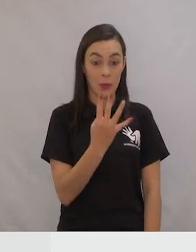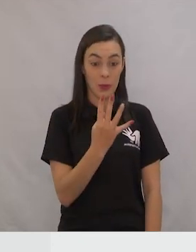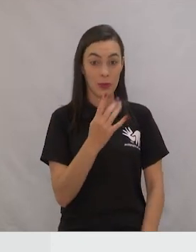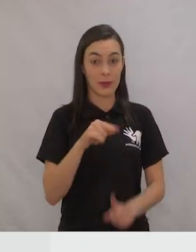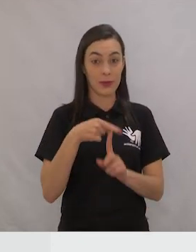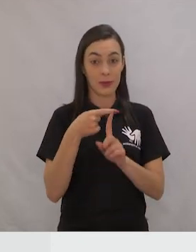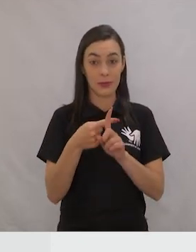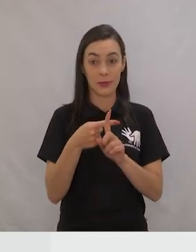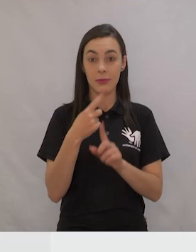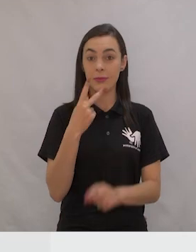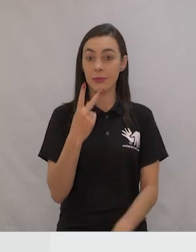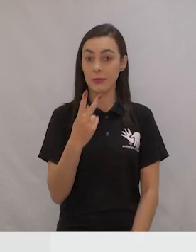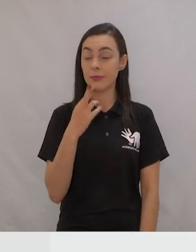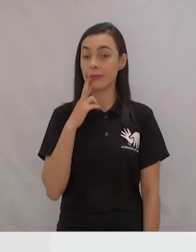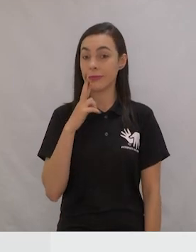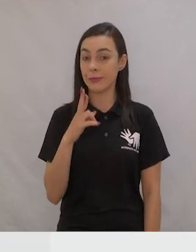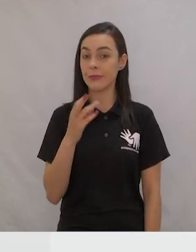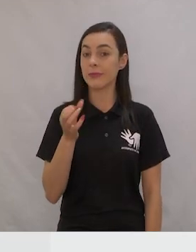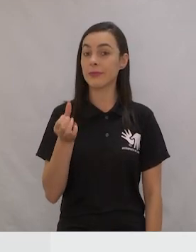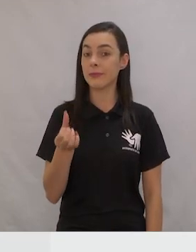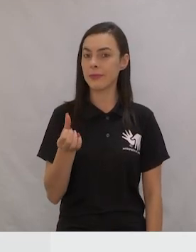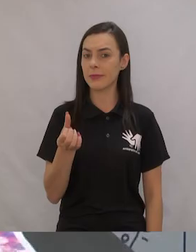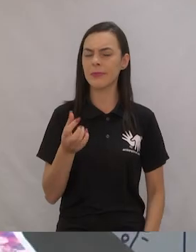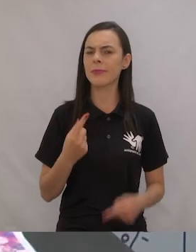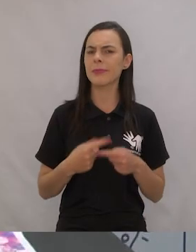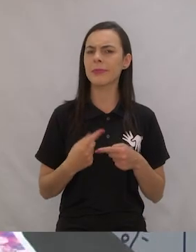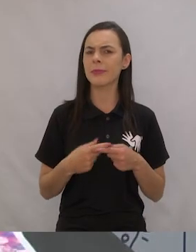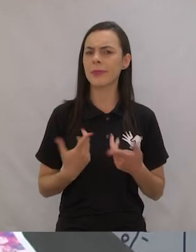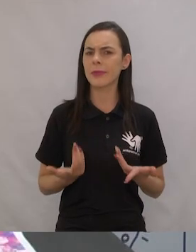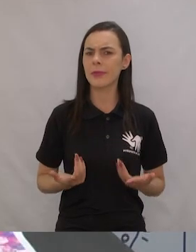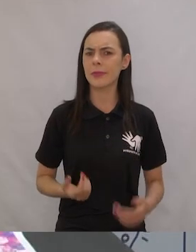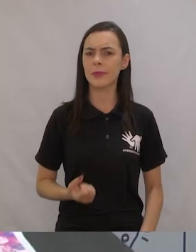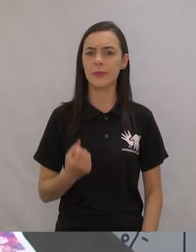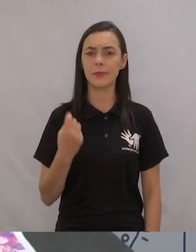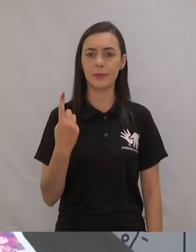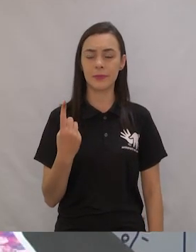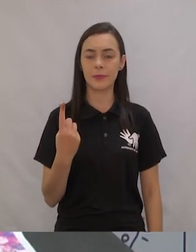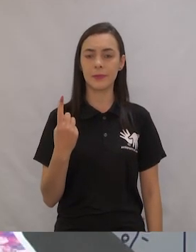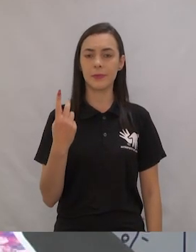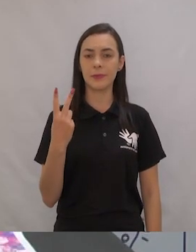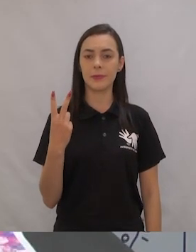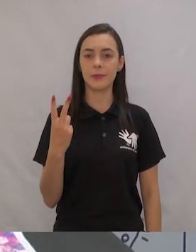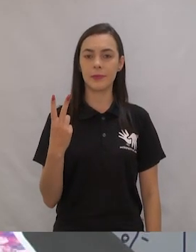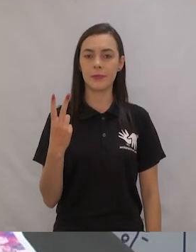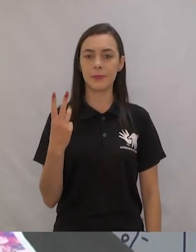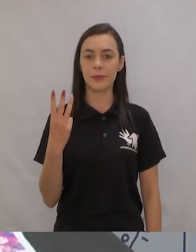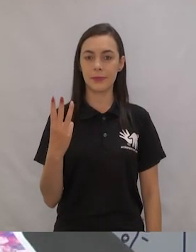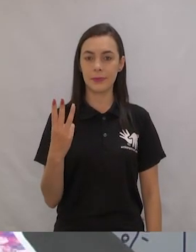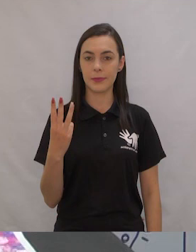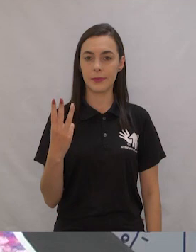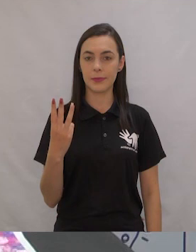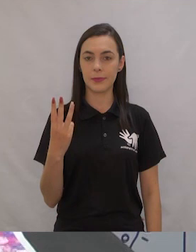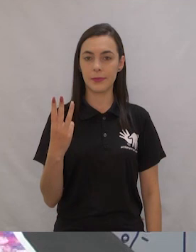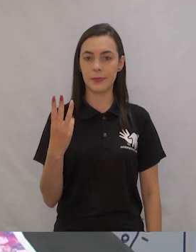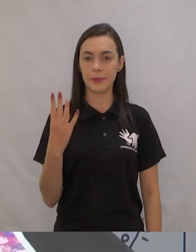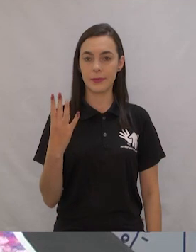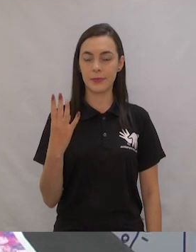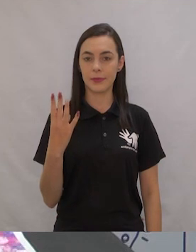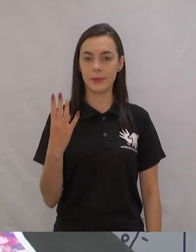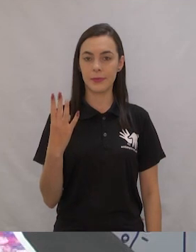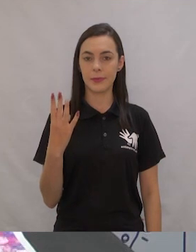mais 2 é igual a 6. Por quê? 1, 2,